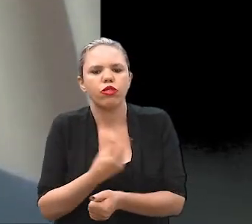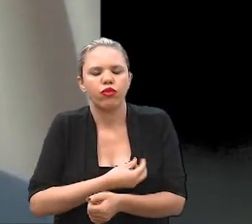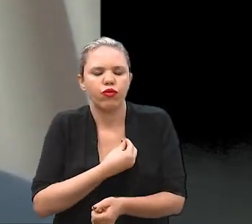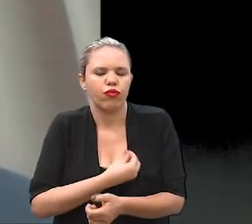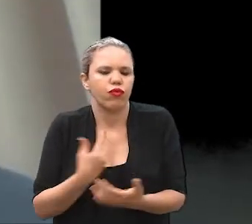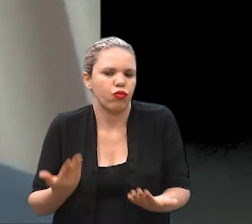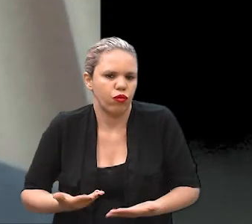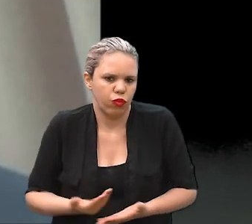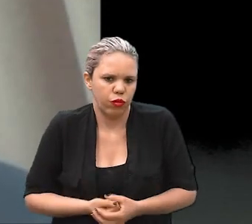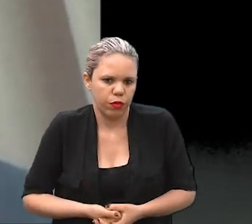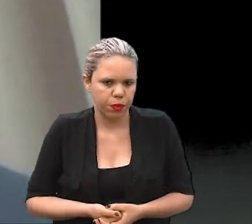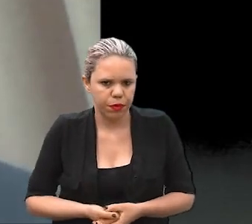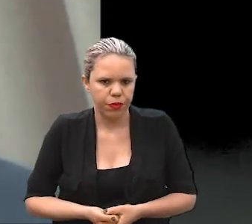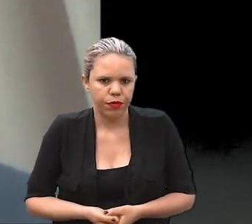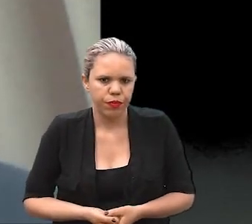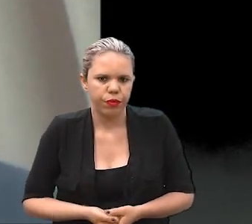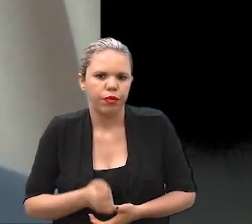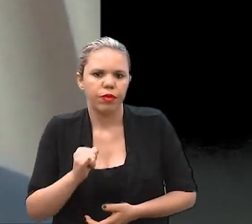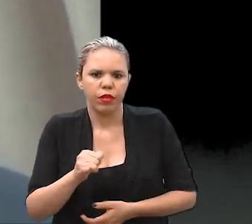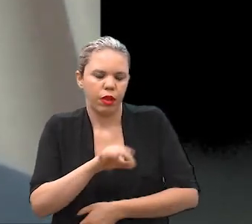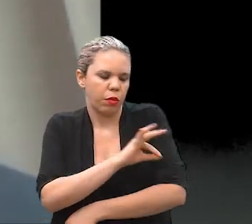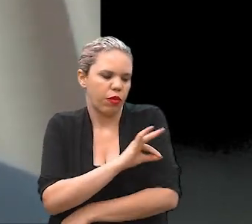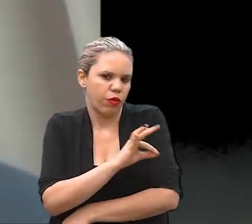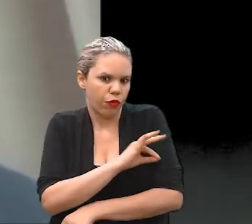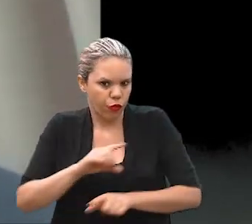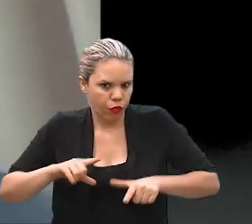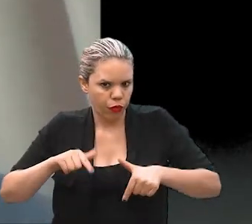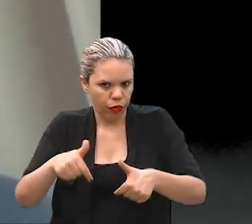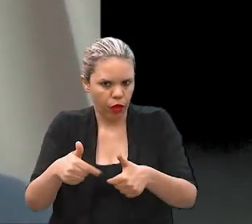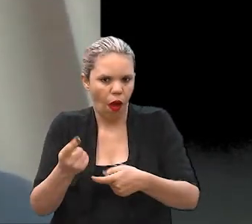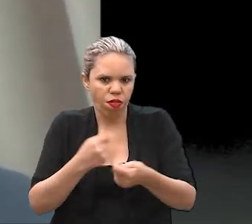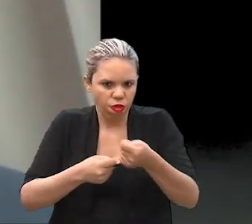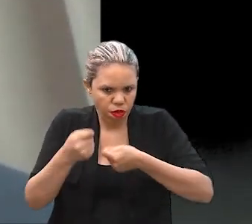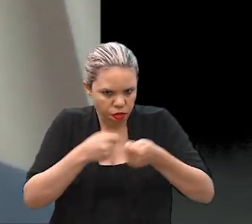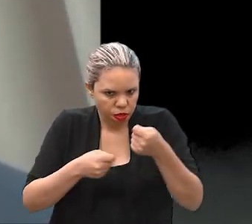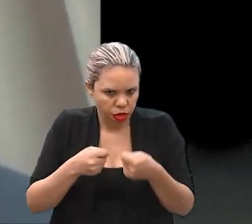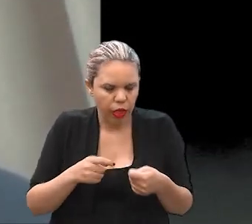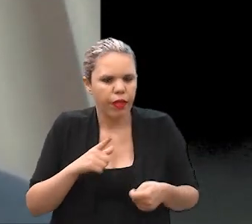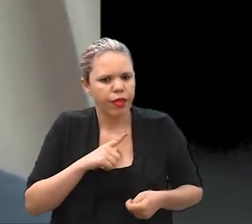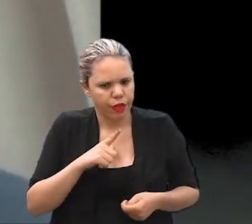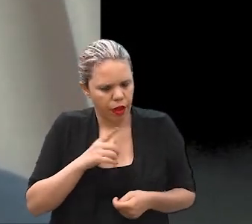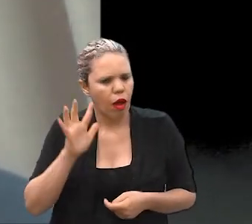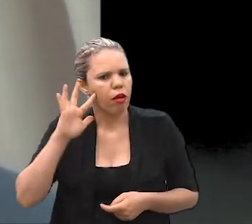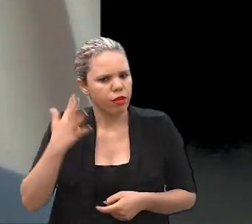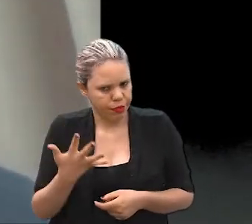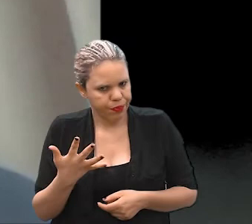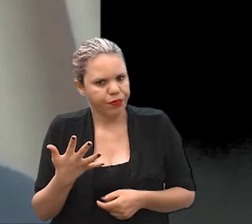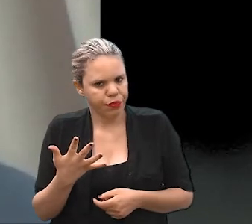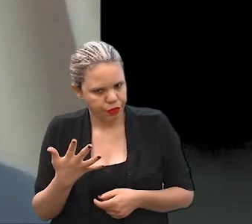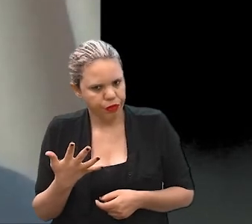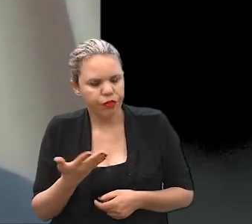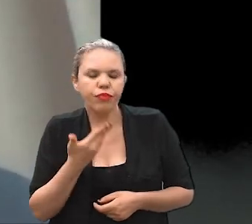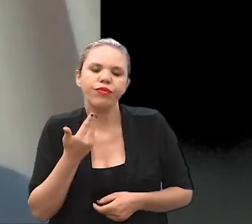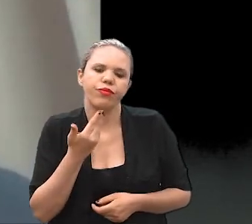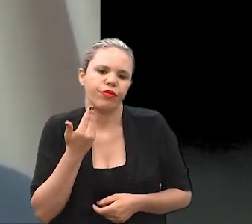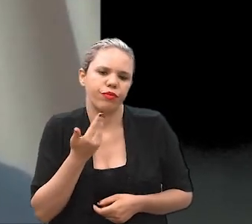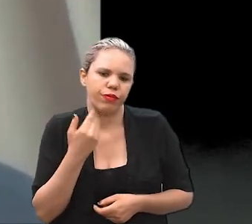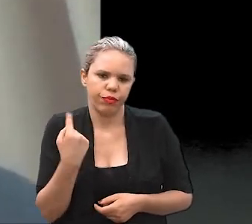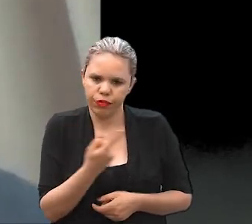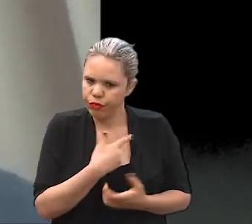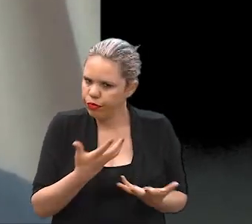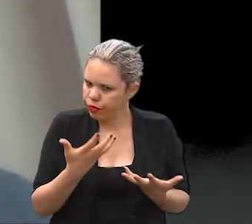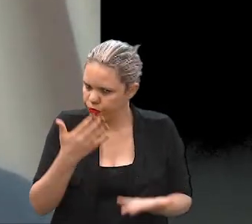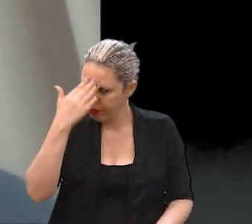ocupando. Se a prefeitura intermediar essa negociação, terá solução fácil. E nós